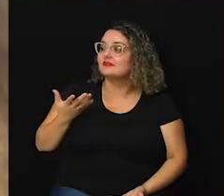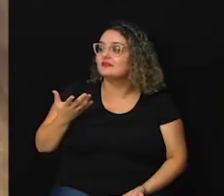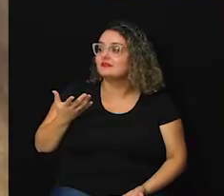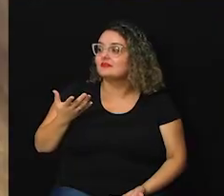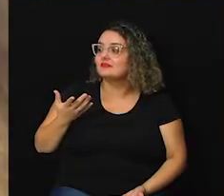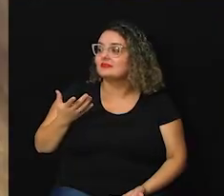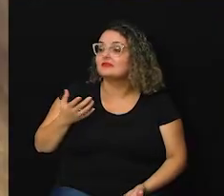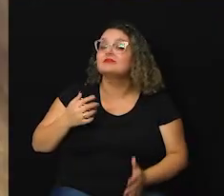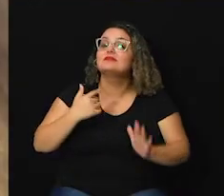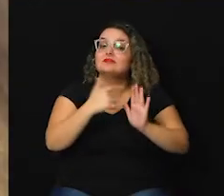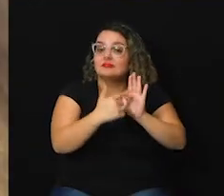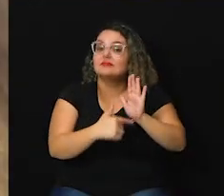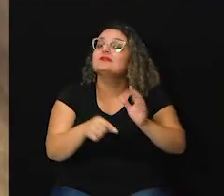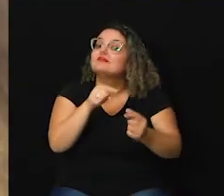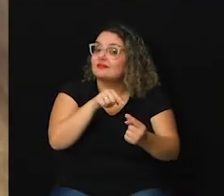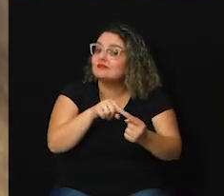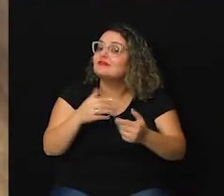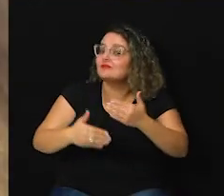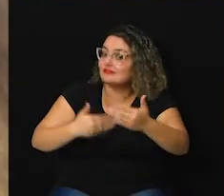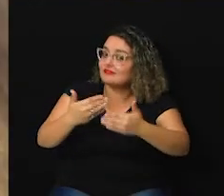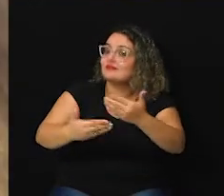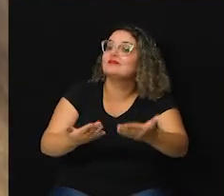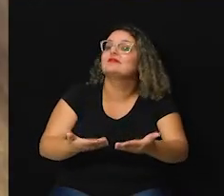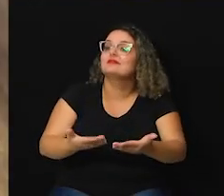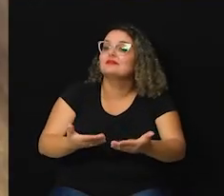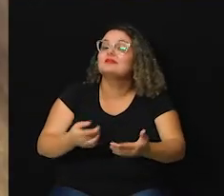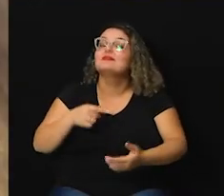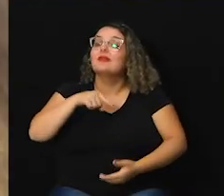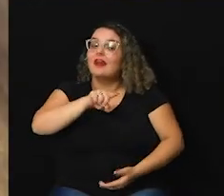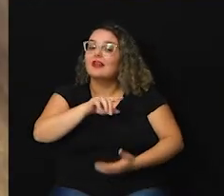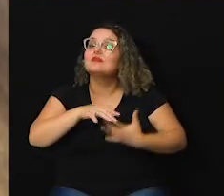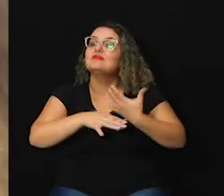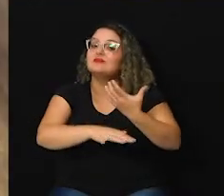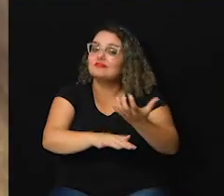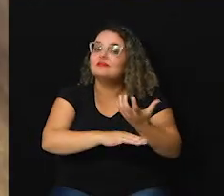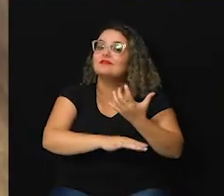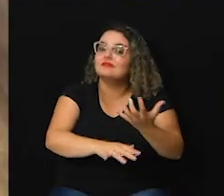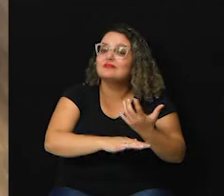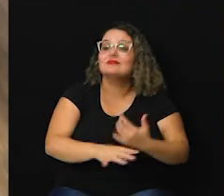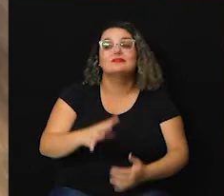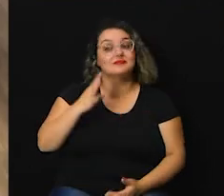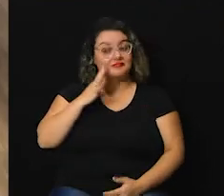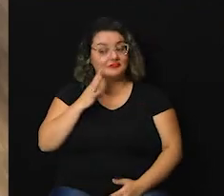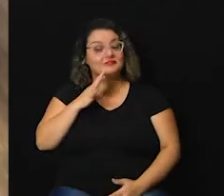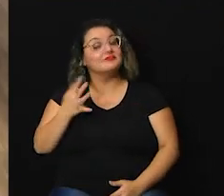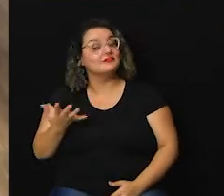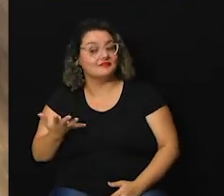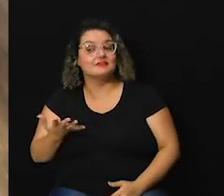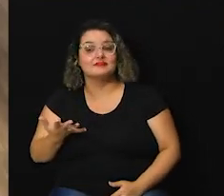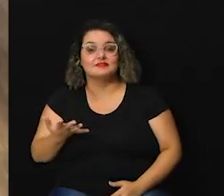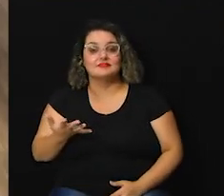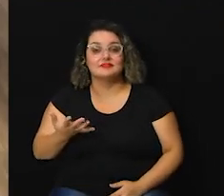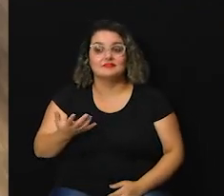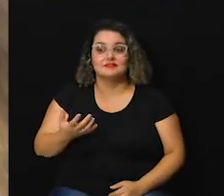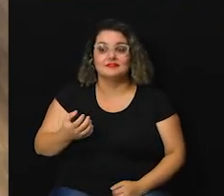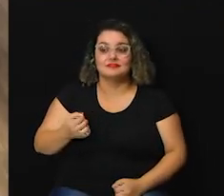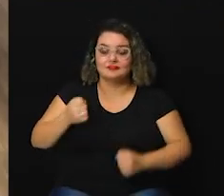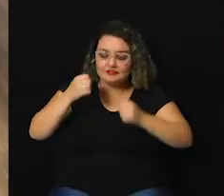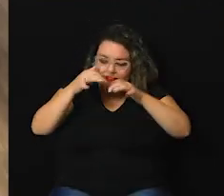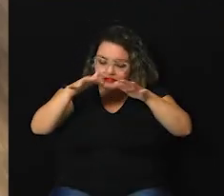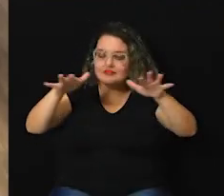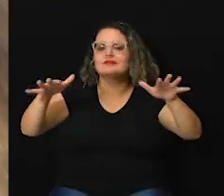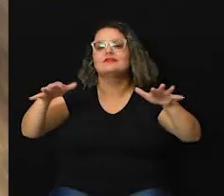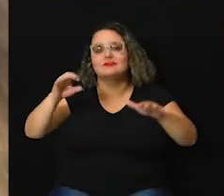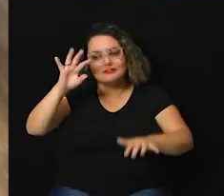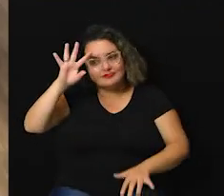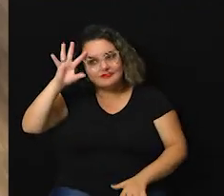eu vou anotar na minha lista de metas dos próximos anos, viu, Neiva? Ir para o Pantanal. Acho que seria legal para ampliar